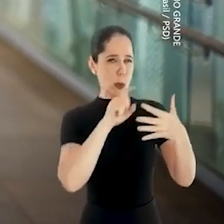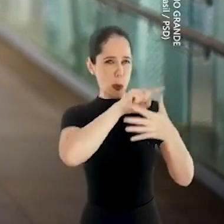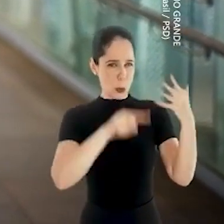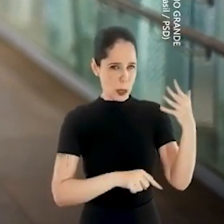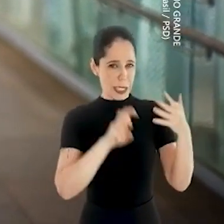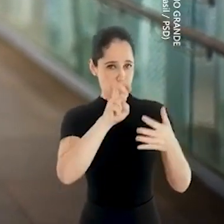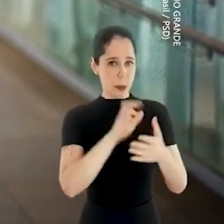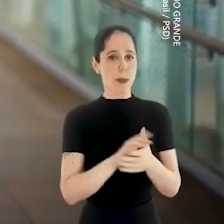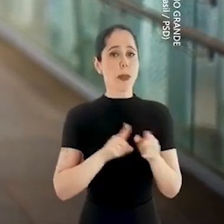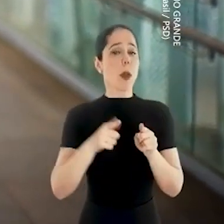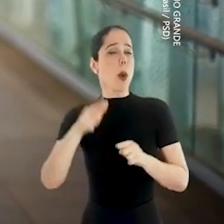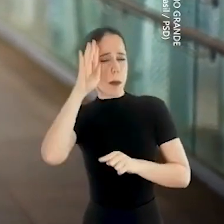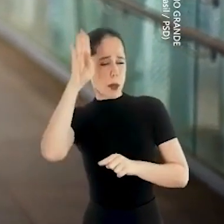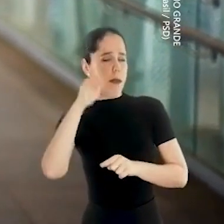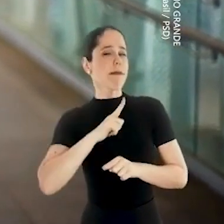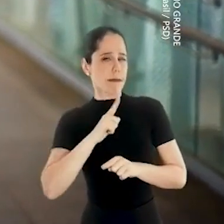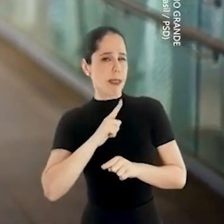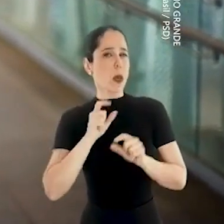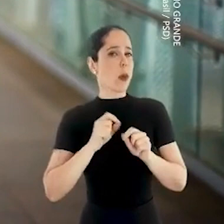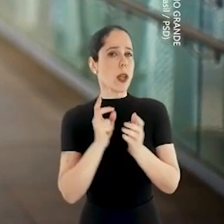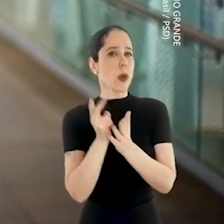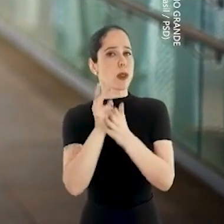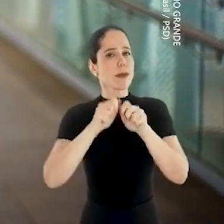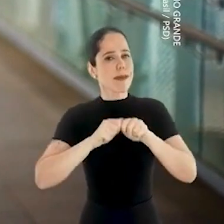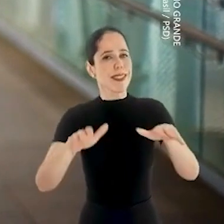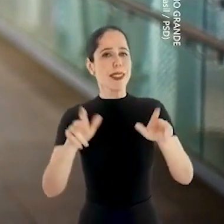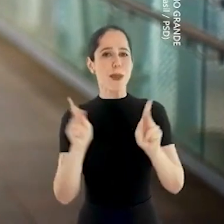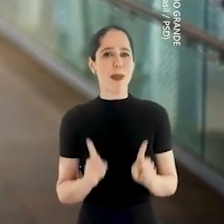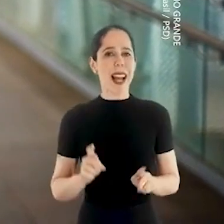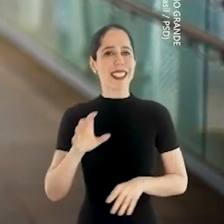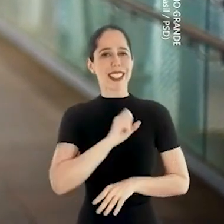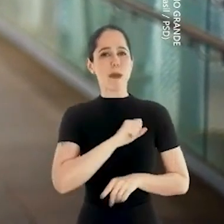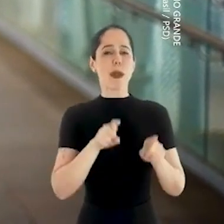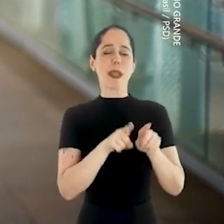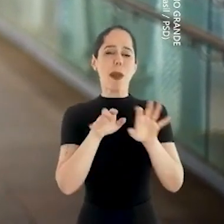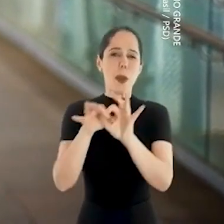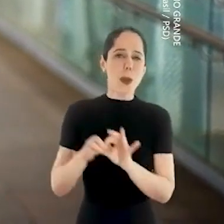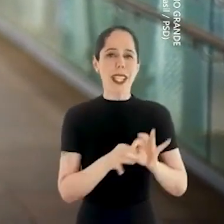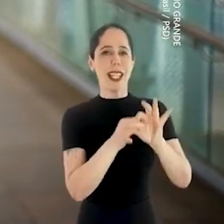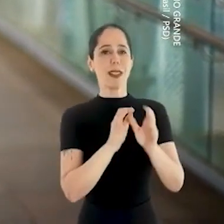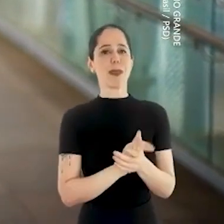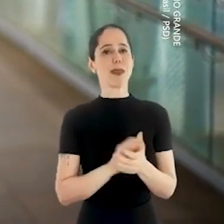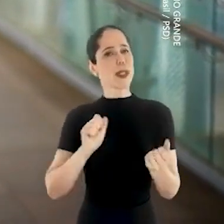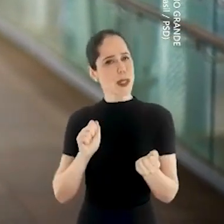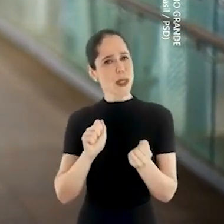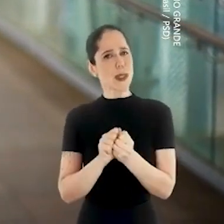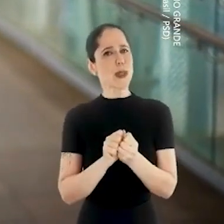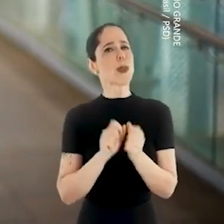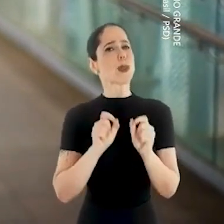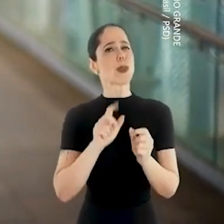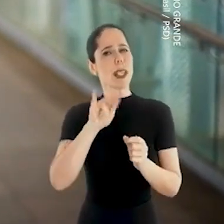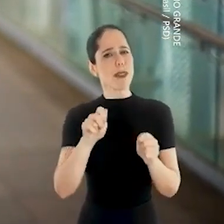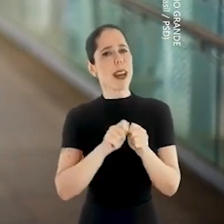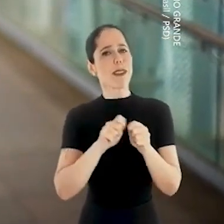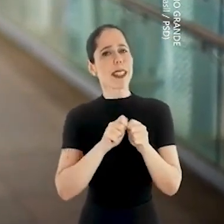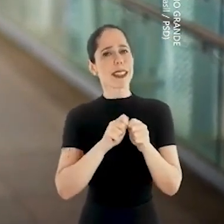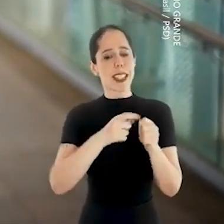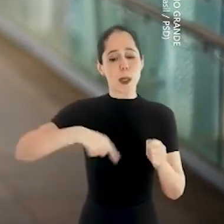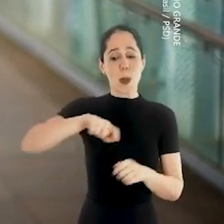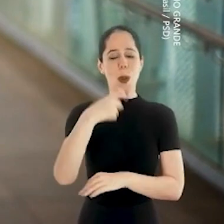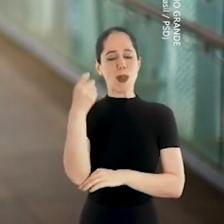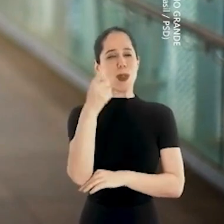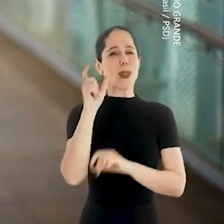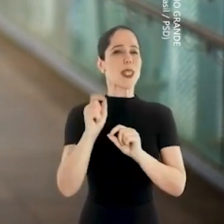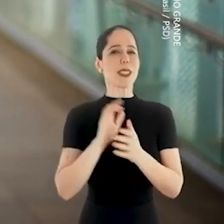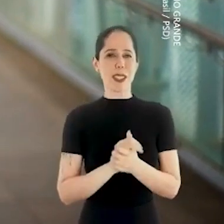e também numa outra grande prioridade que temos: continuar espalhando paz, amor e união. Juntos, vamos